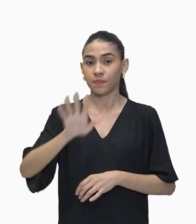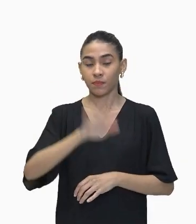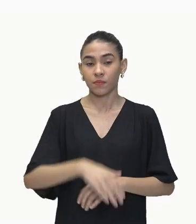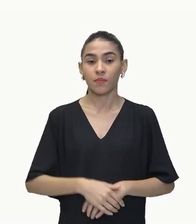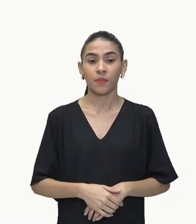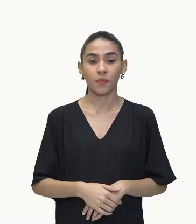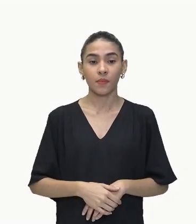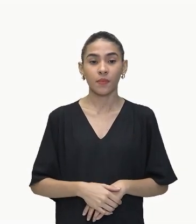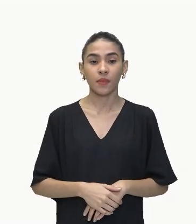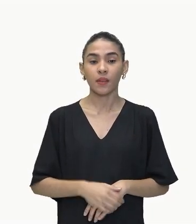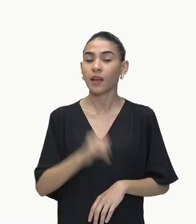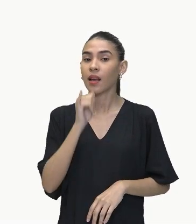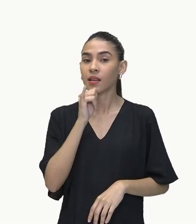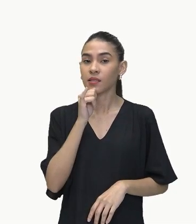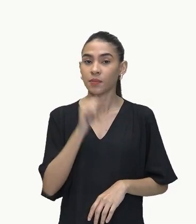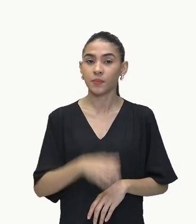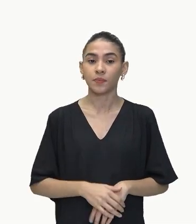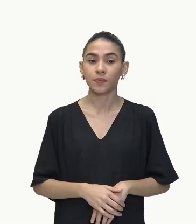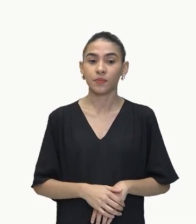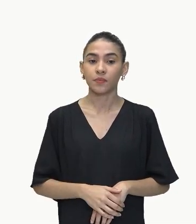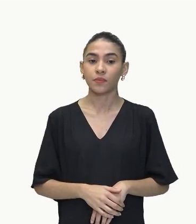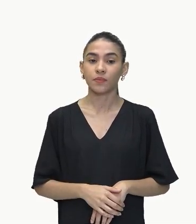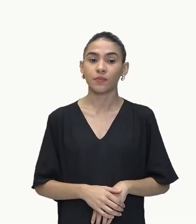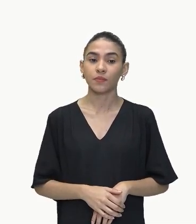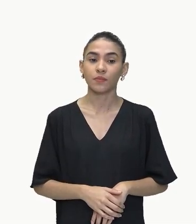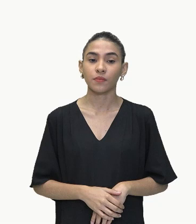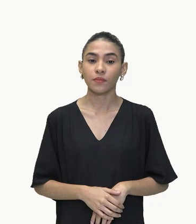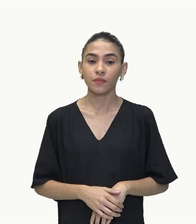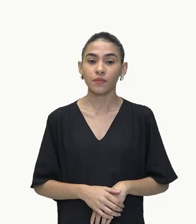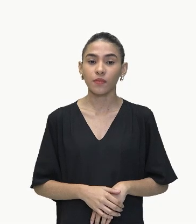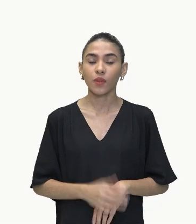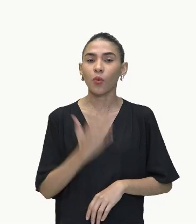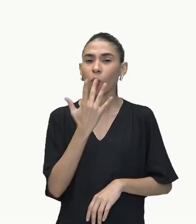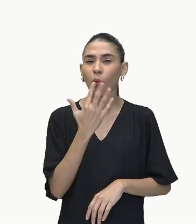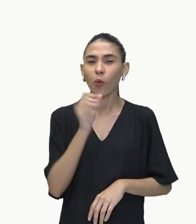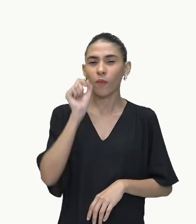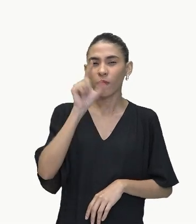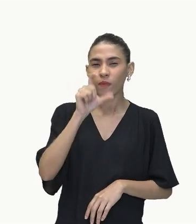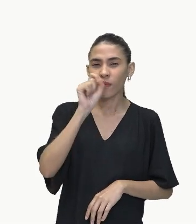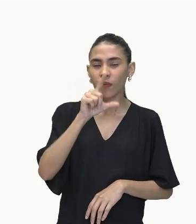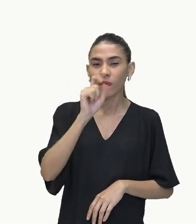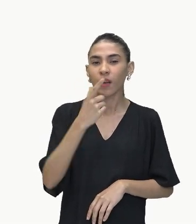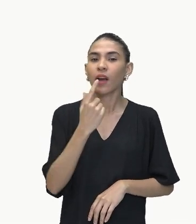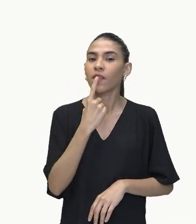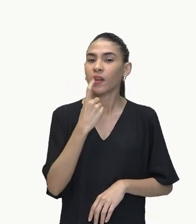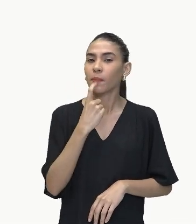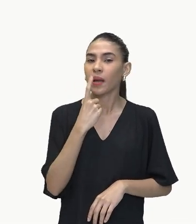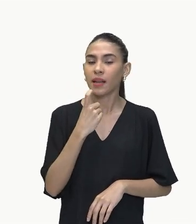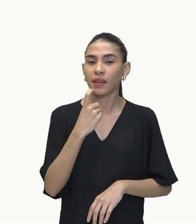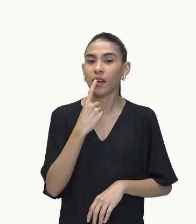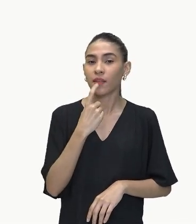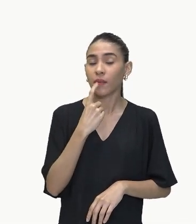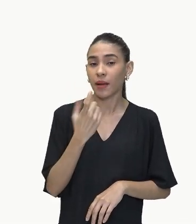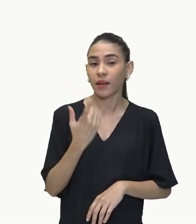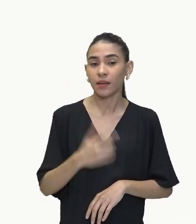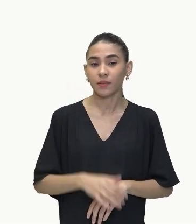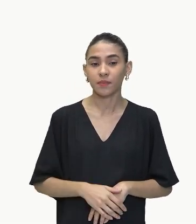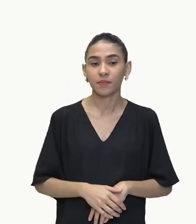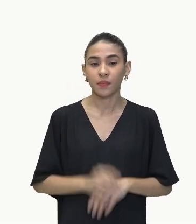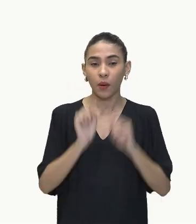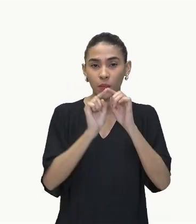quanto maior é esse símbolo, maior é, obviamente,